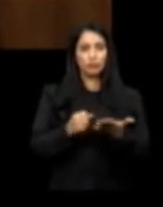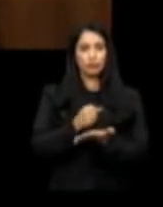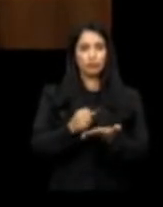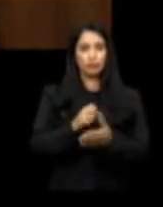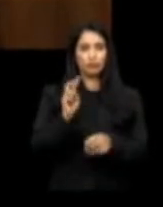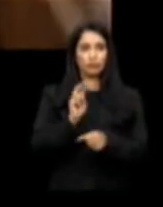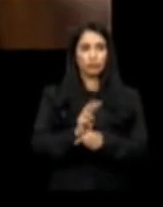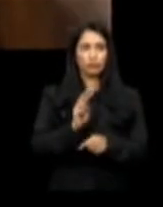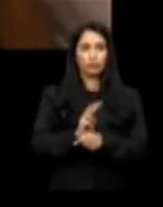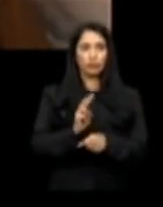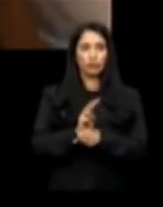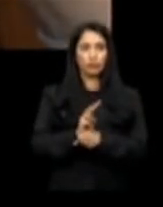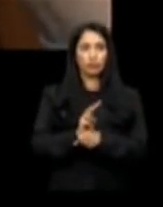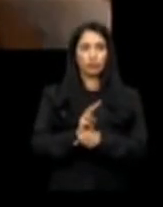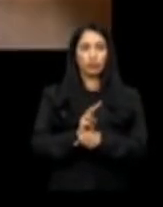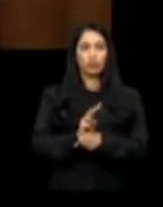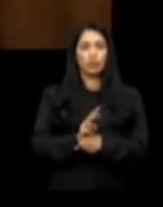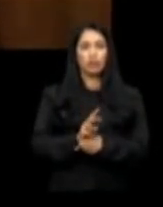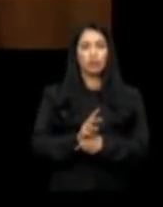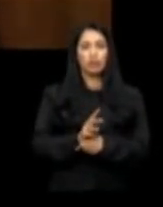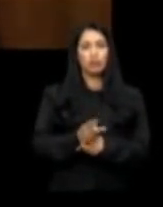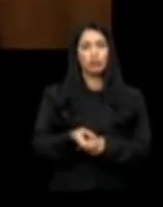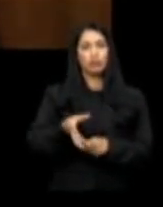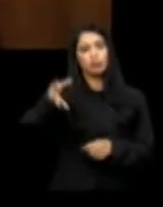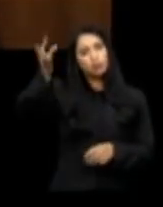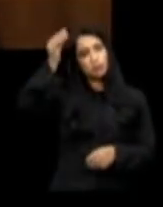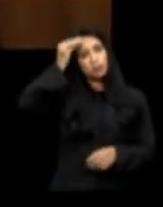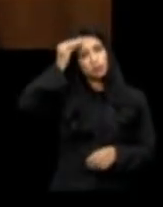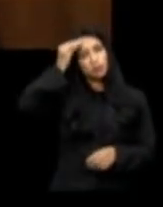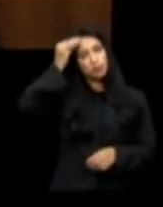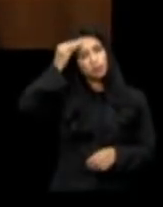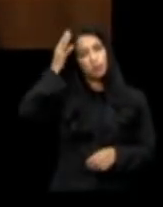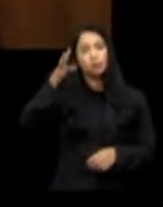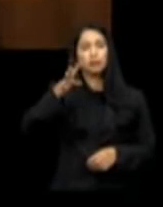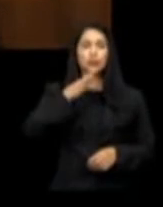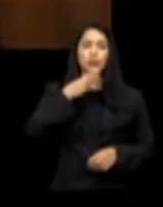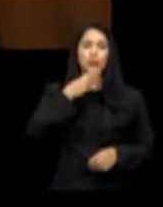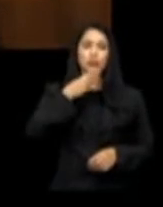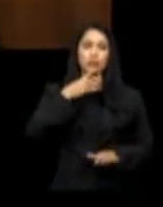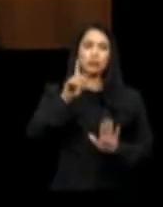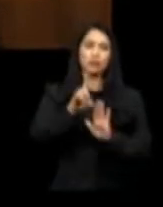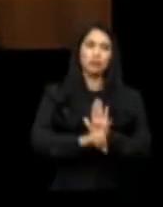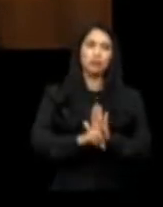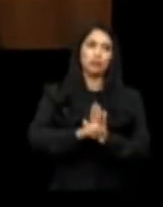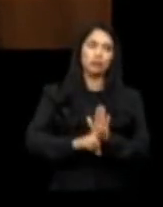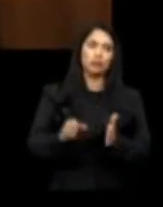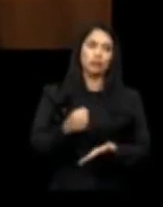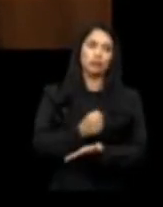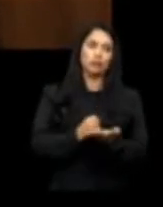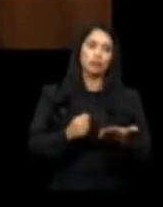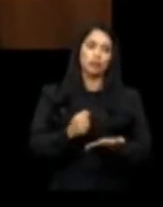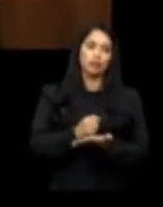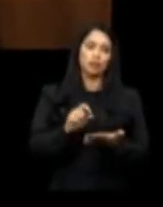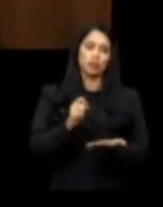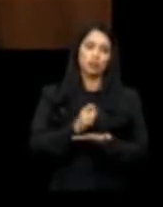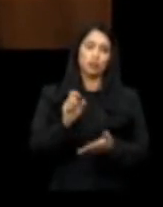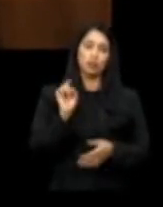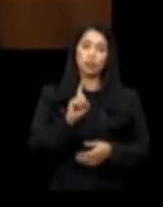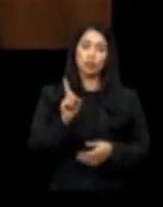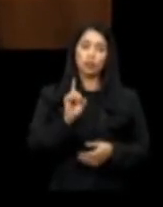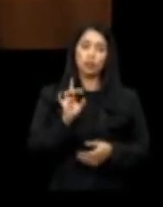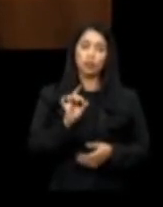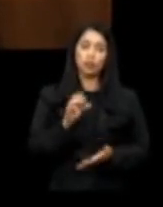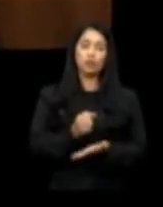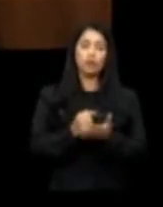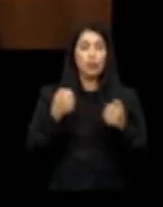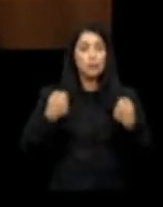de dados pessoais. Entendemos que o reconhecimento desse direito fundamental não é apenas uma possibilidade, trata-se de uma